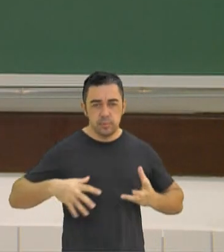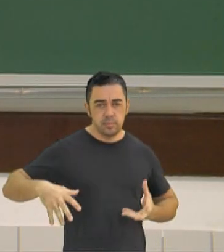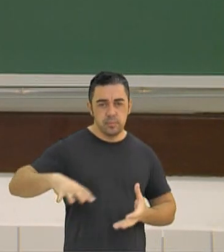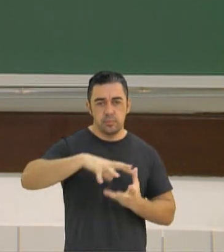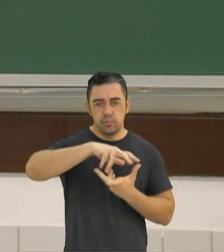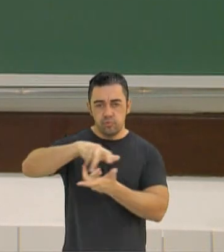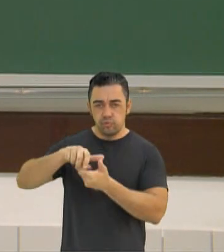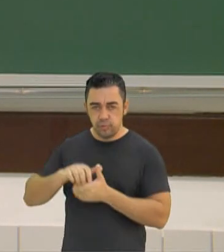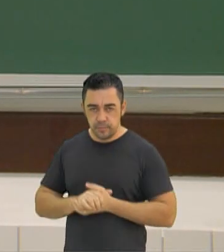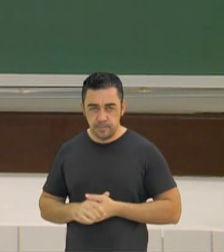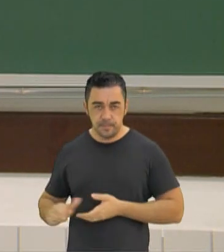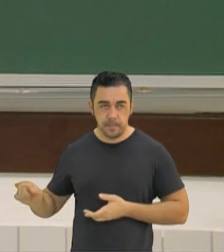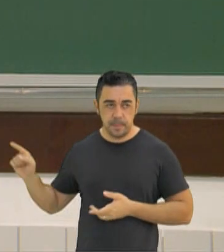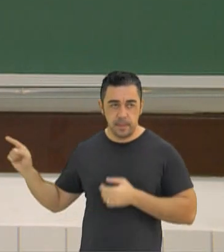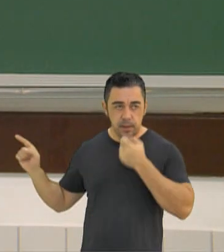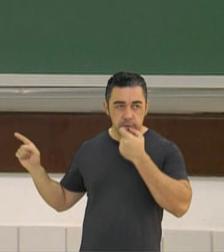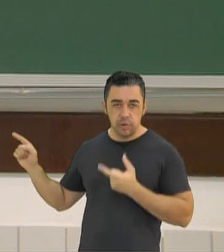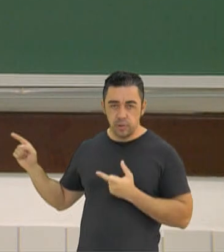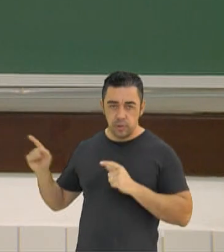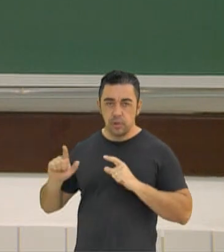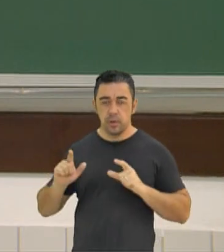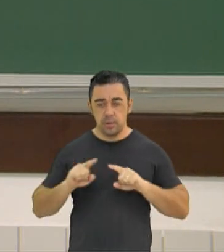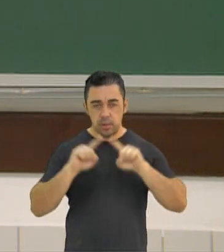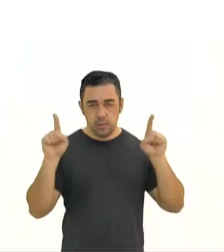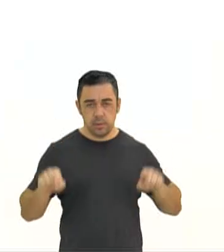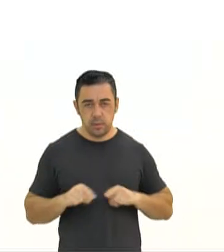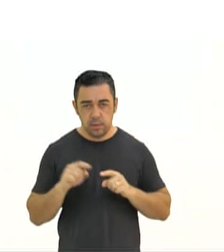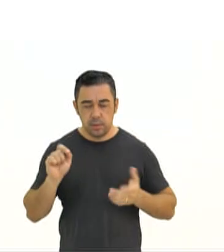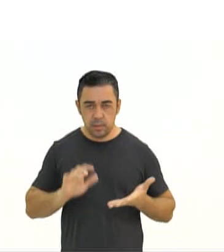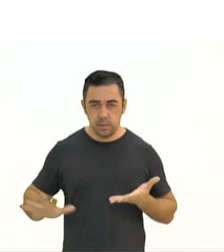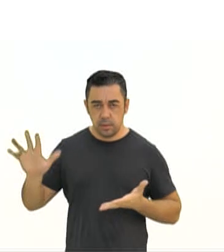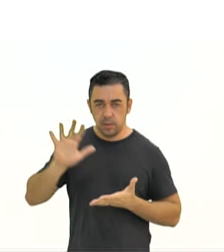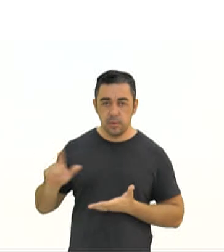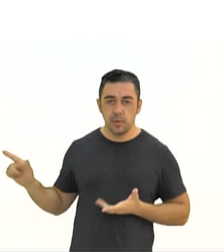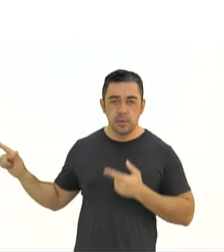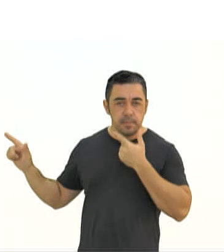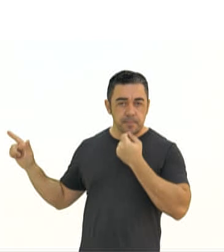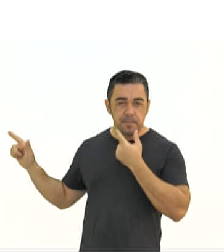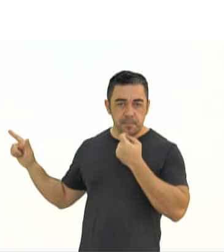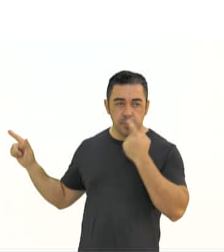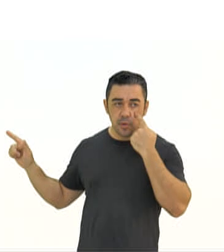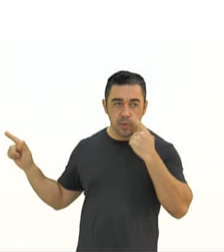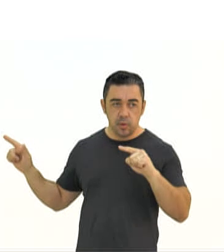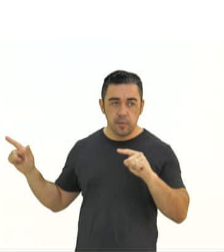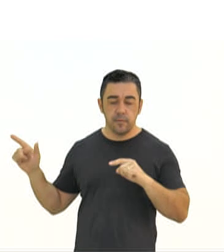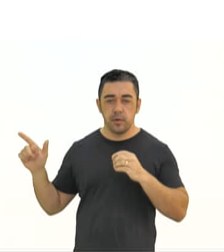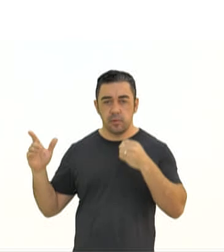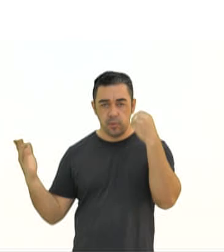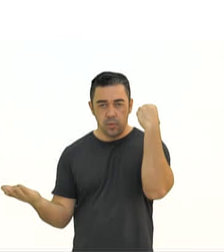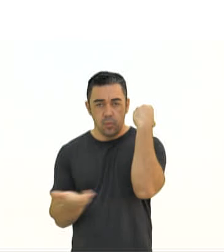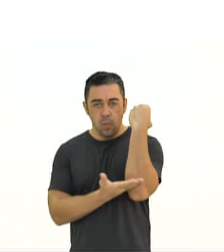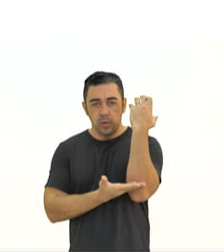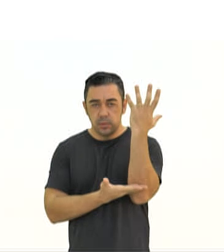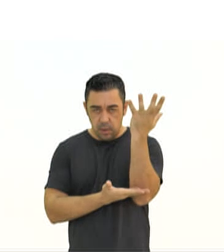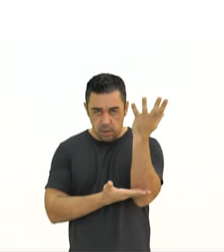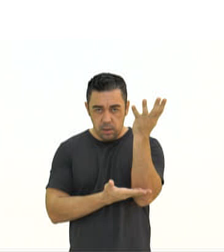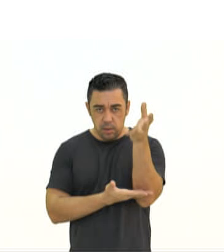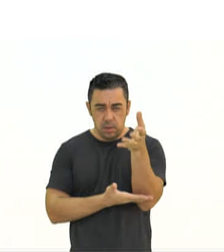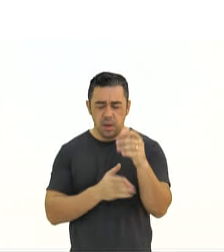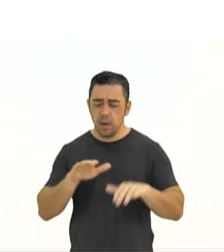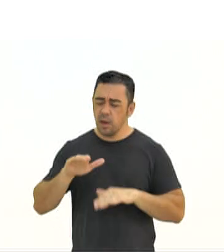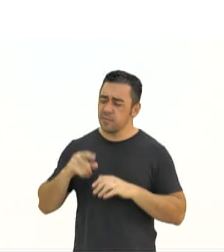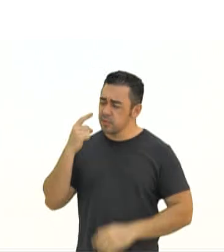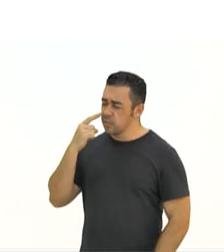foi colocada essa charge na questão, dizendo assim, um menininho aqui olhando a árvore cortada. Às vezes eu acho